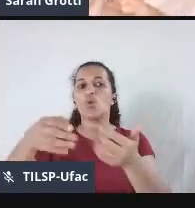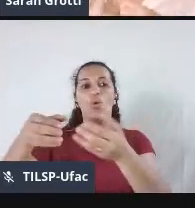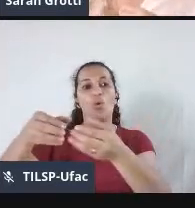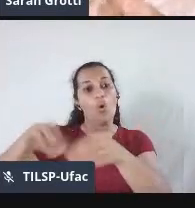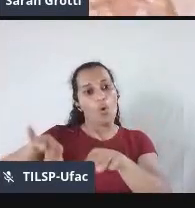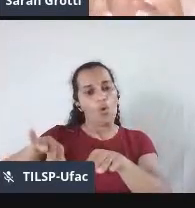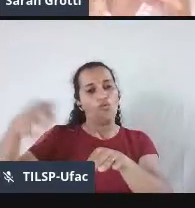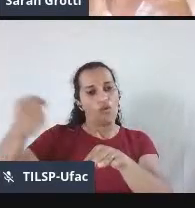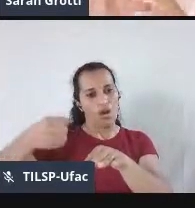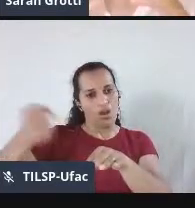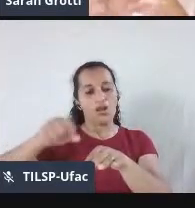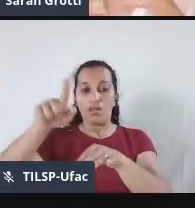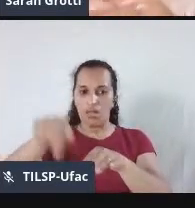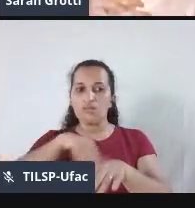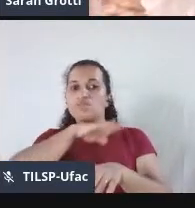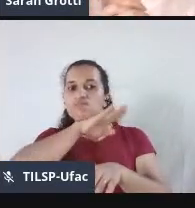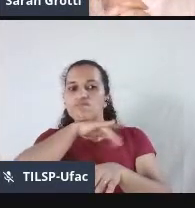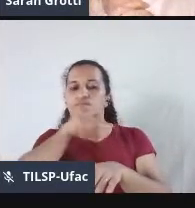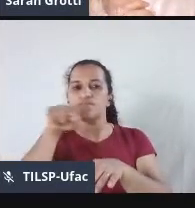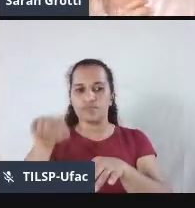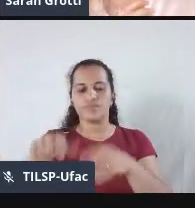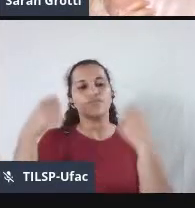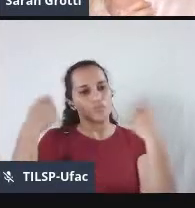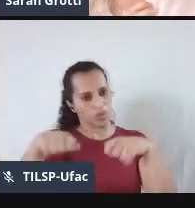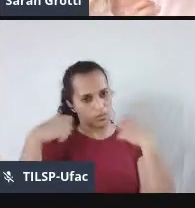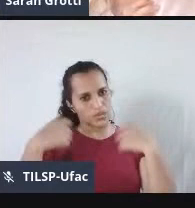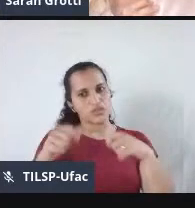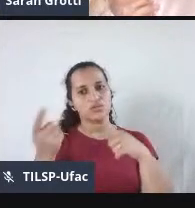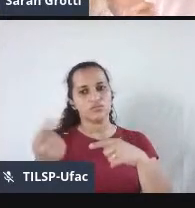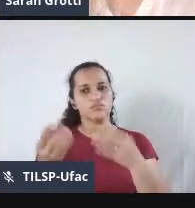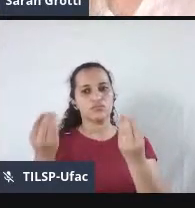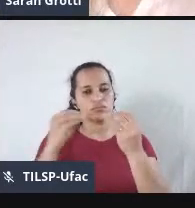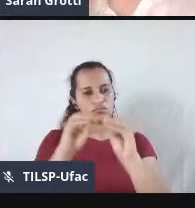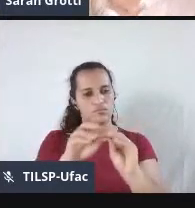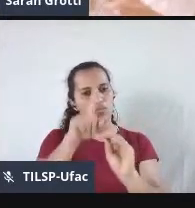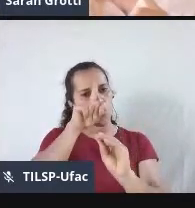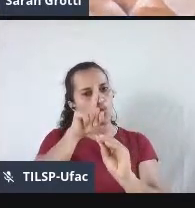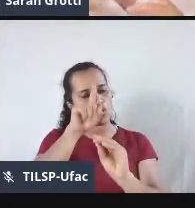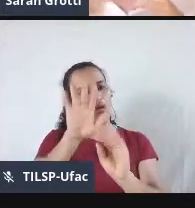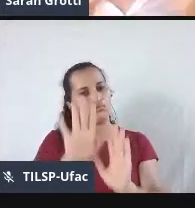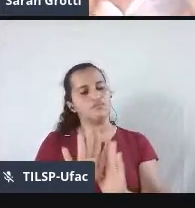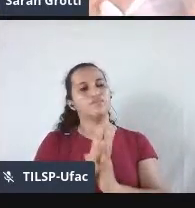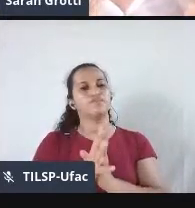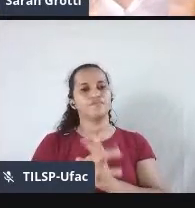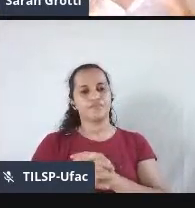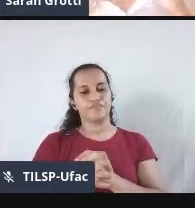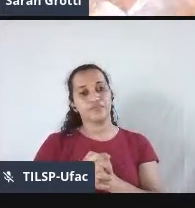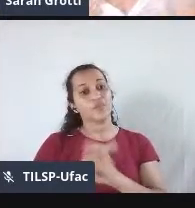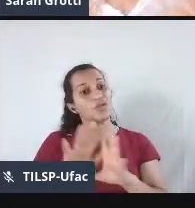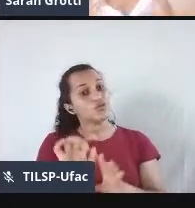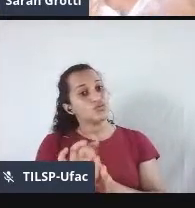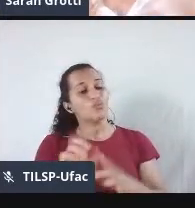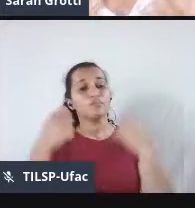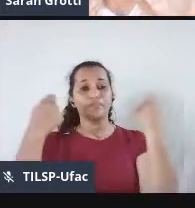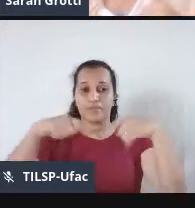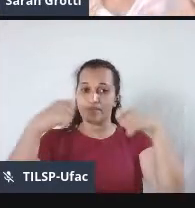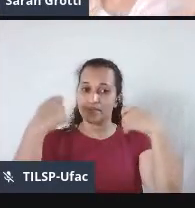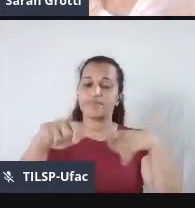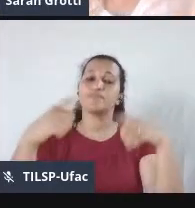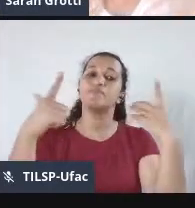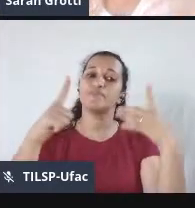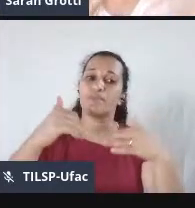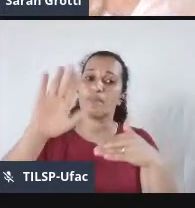são de origem animal, então elas têm a porçãozinha ali da B12. Só que precisa ser bem,